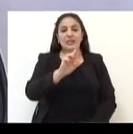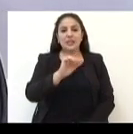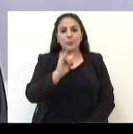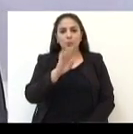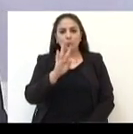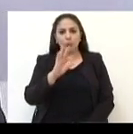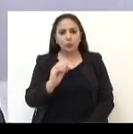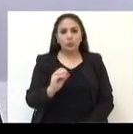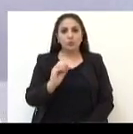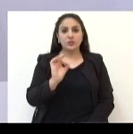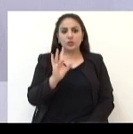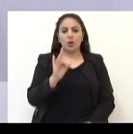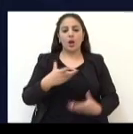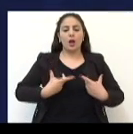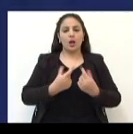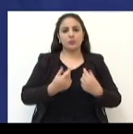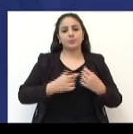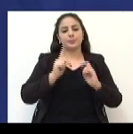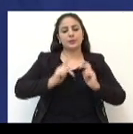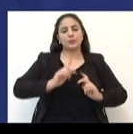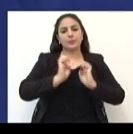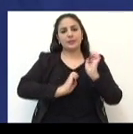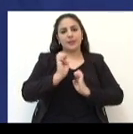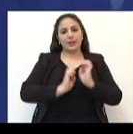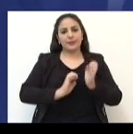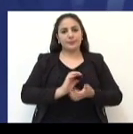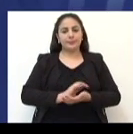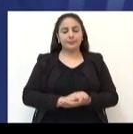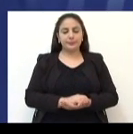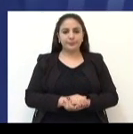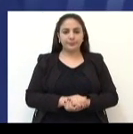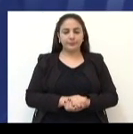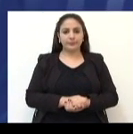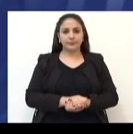despesa somente para os empresários.